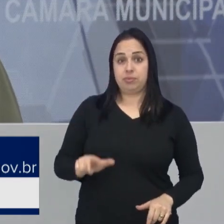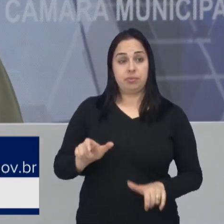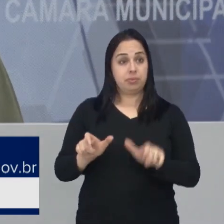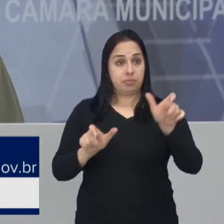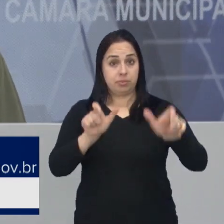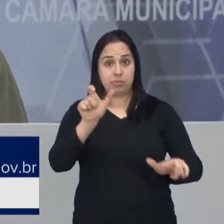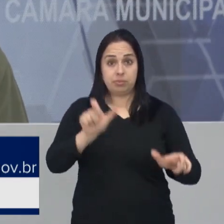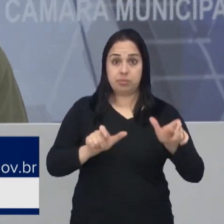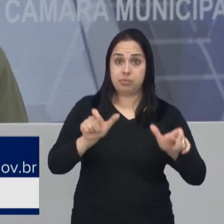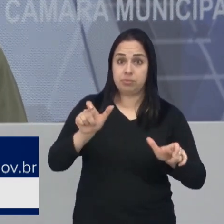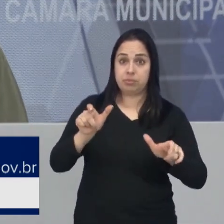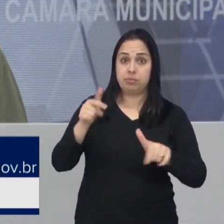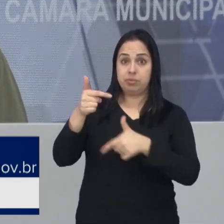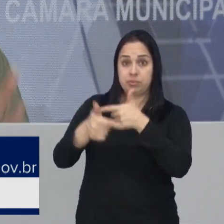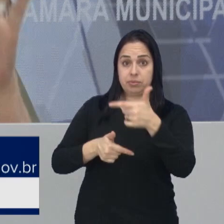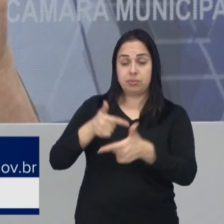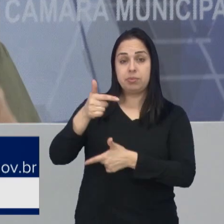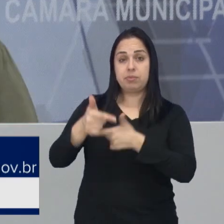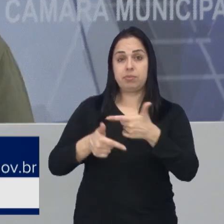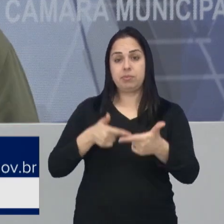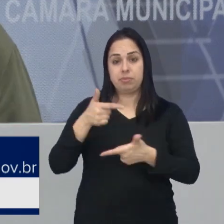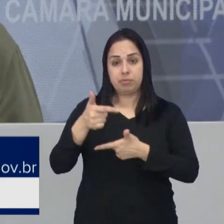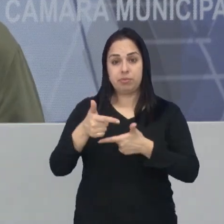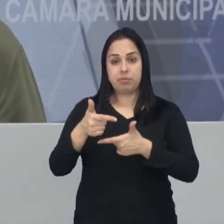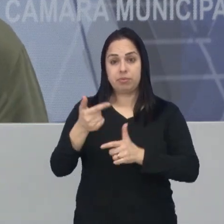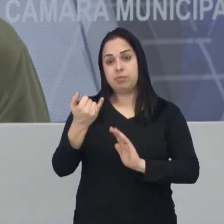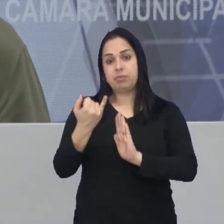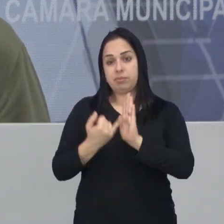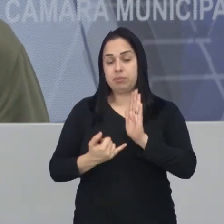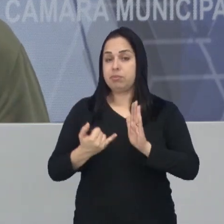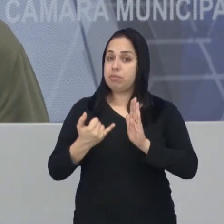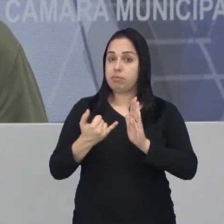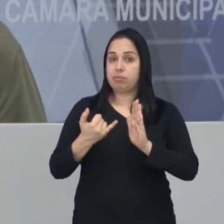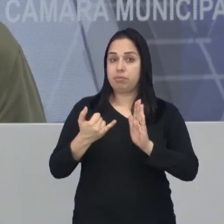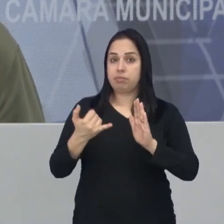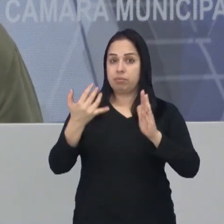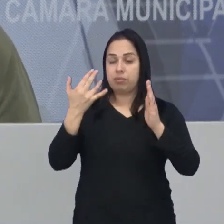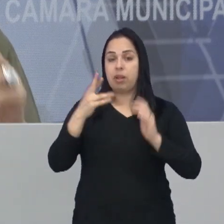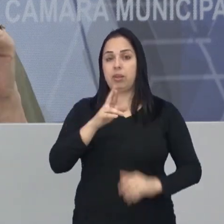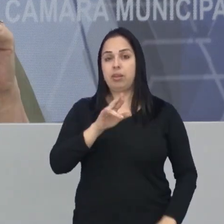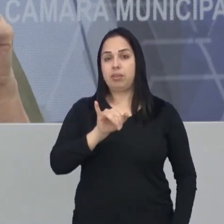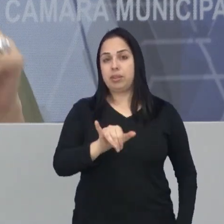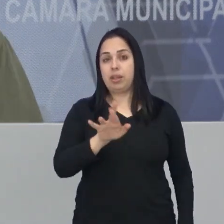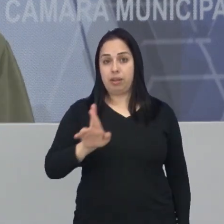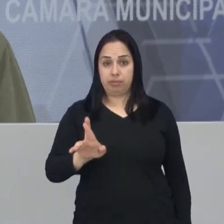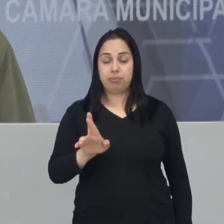alguns trabalhadores da Receita. Então, quero